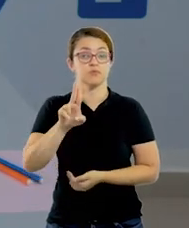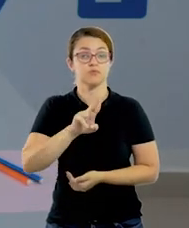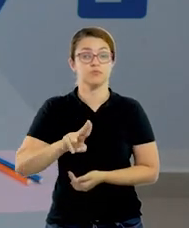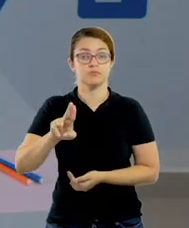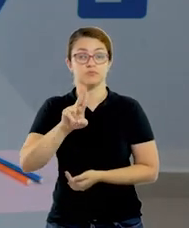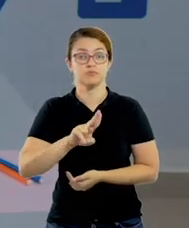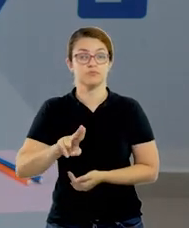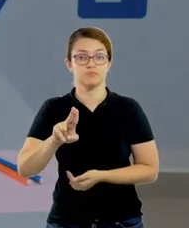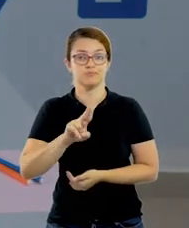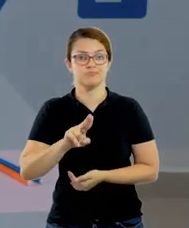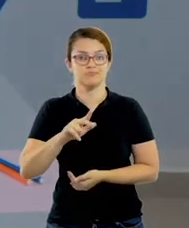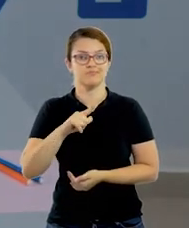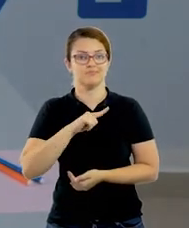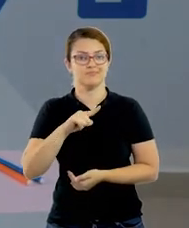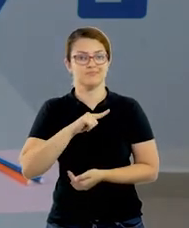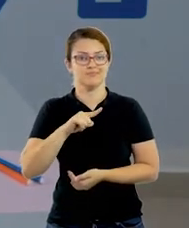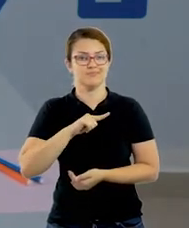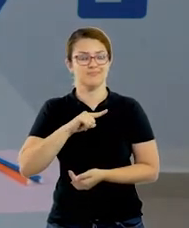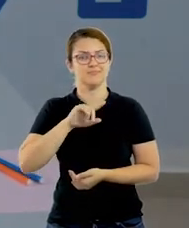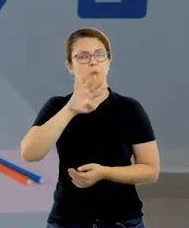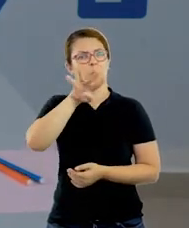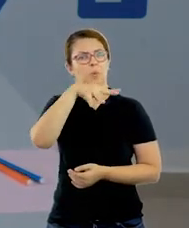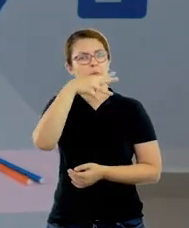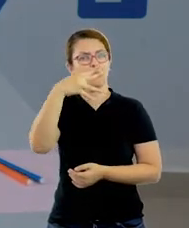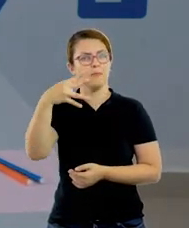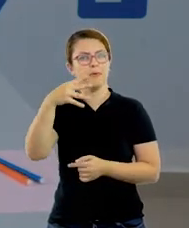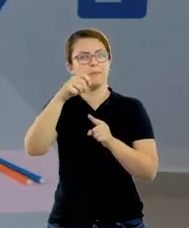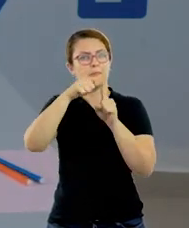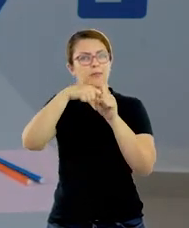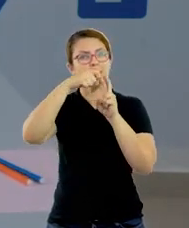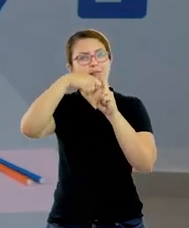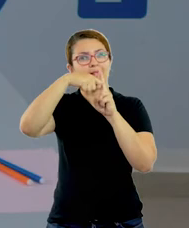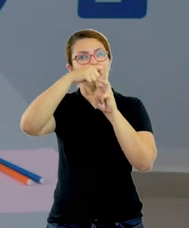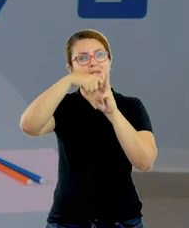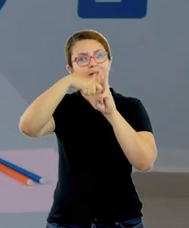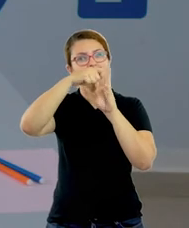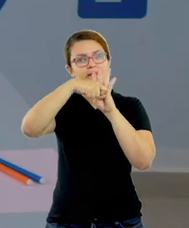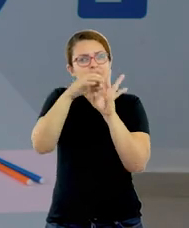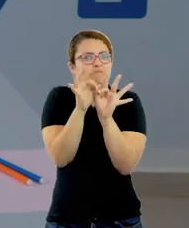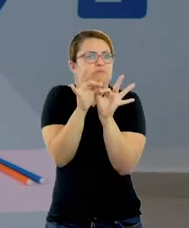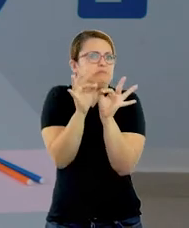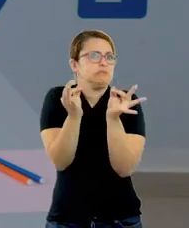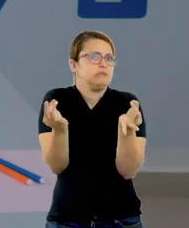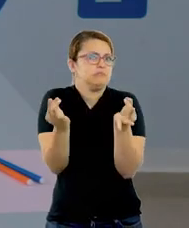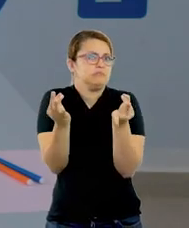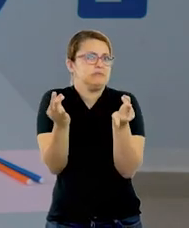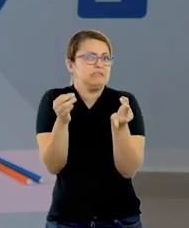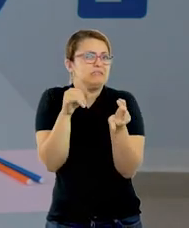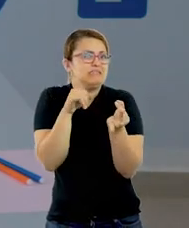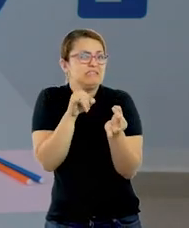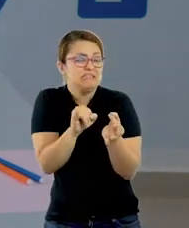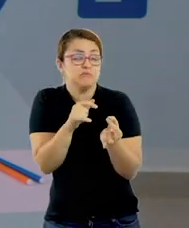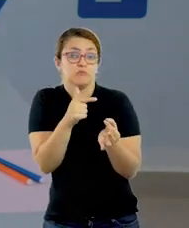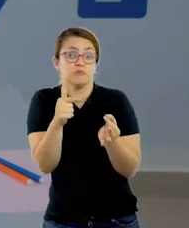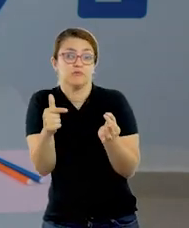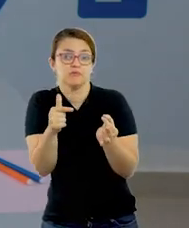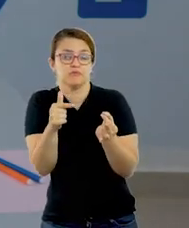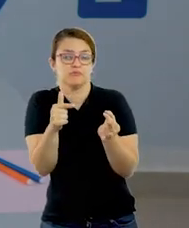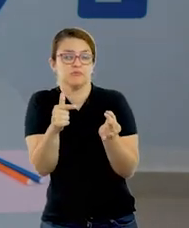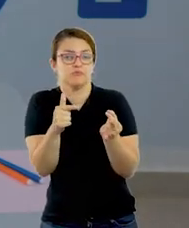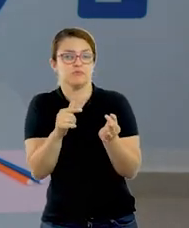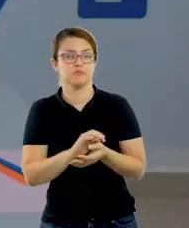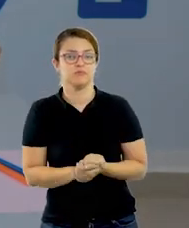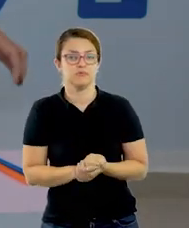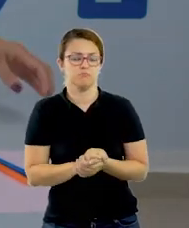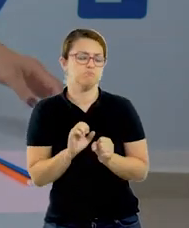de um calendário simples como este aqui se não tiver o calendário em casa vocês